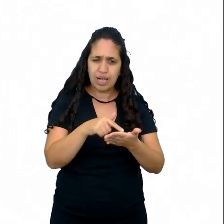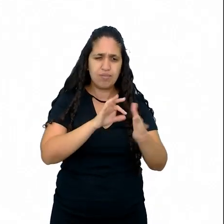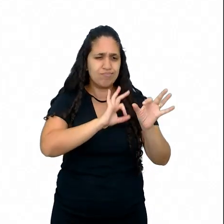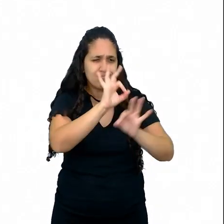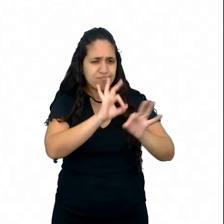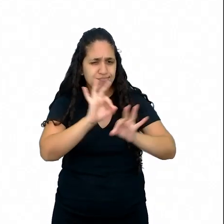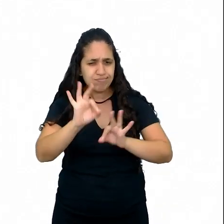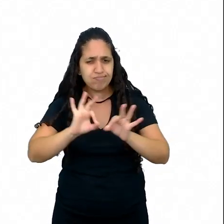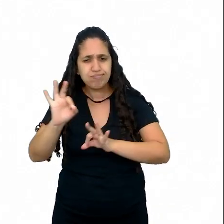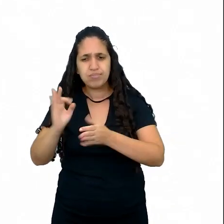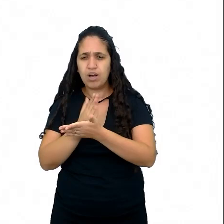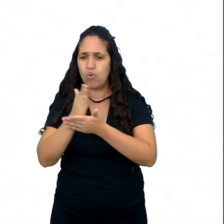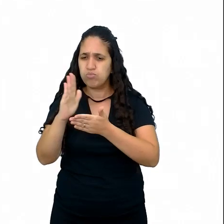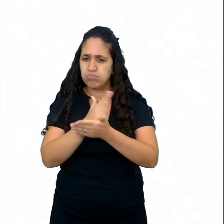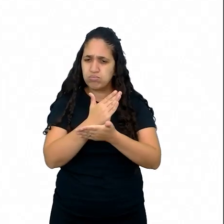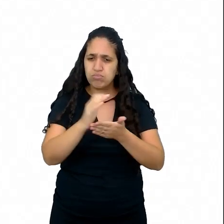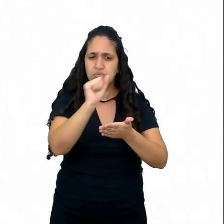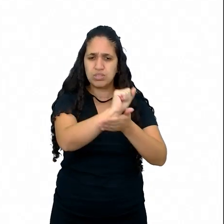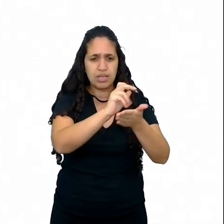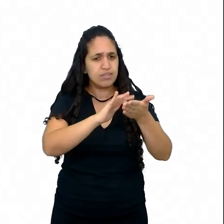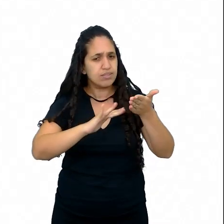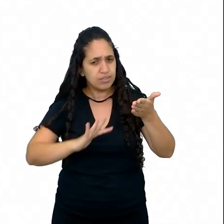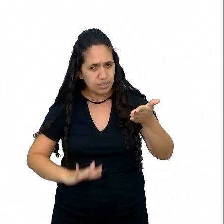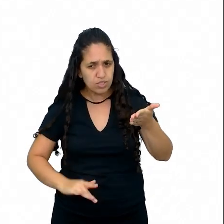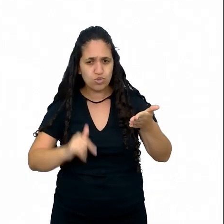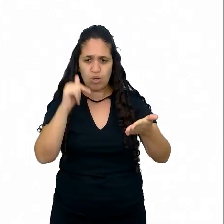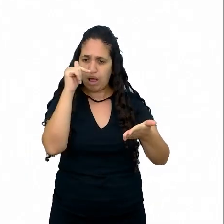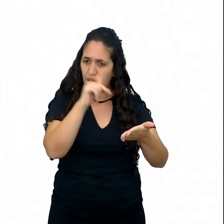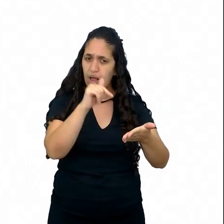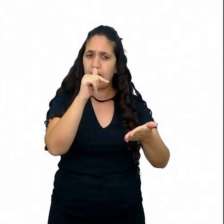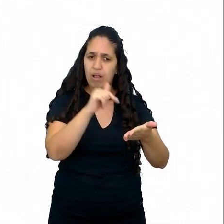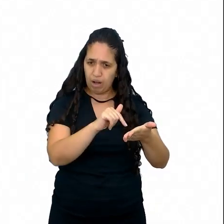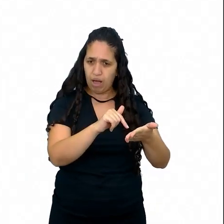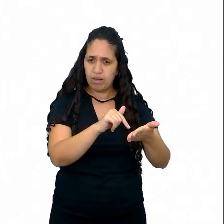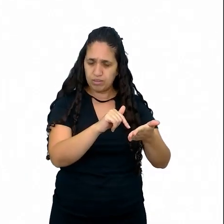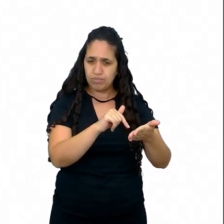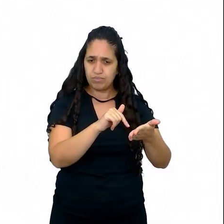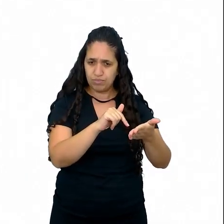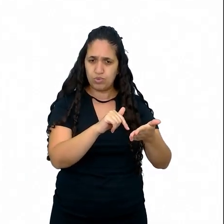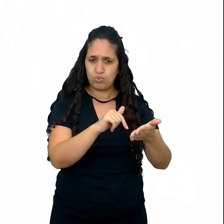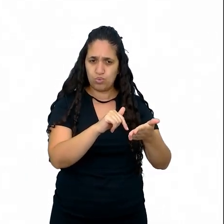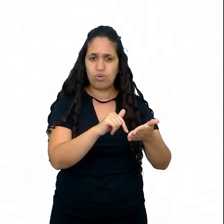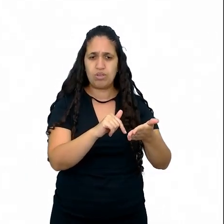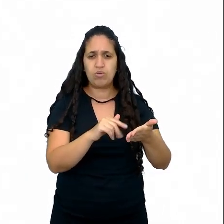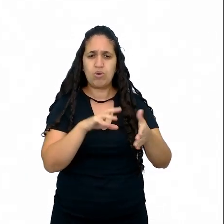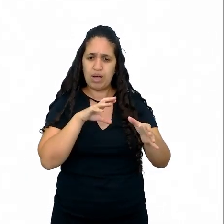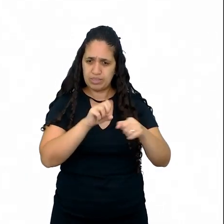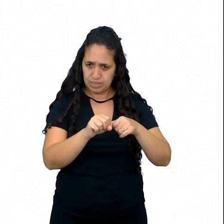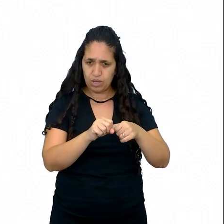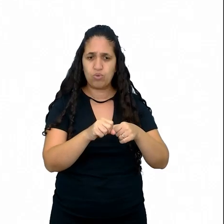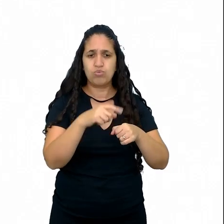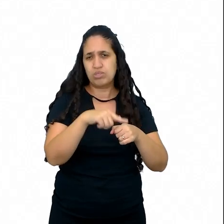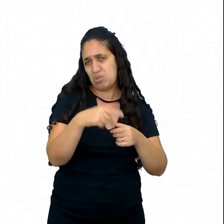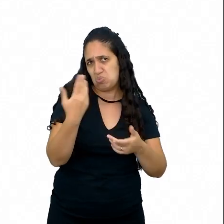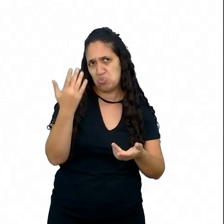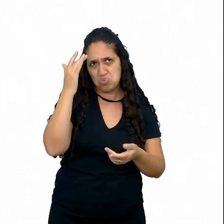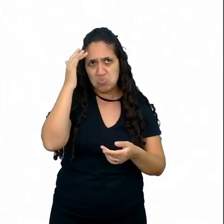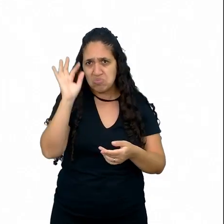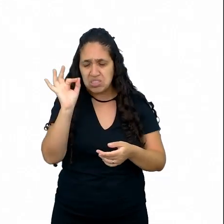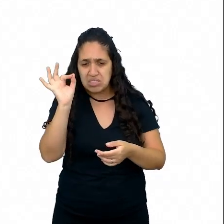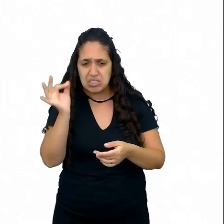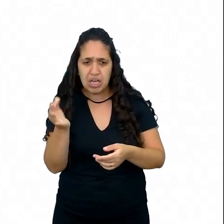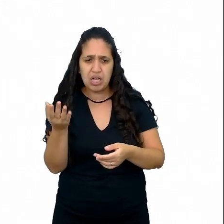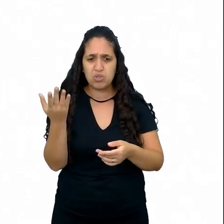aí para nós alguns exercícios, algumas coisas, tem lá no nosso material do nosso currículo em ação, na primeira série do ensino médio, se eu não me engano é uma situação